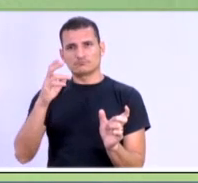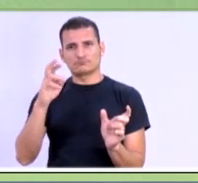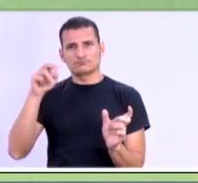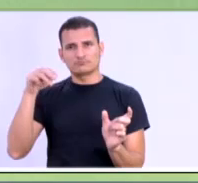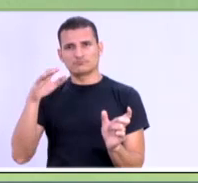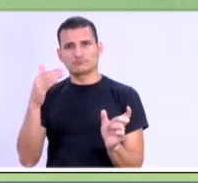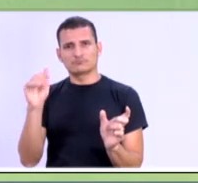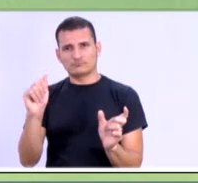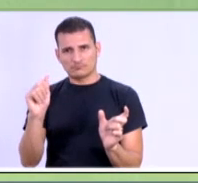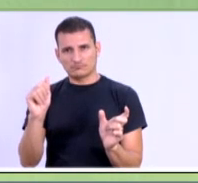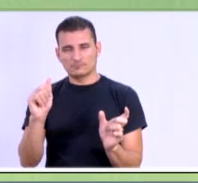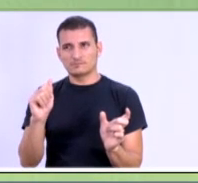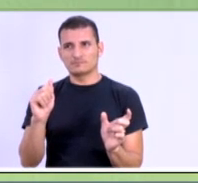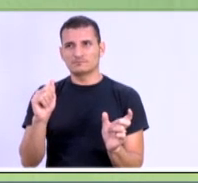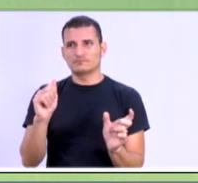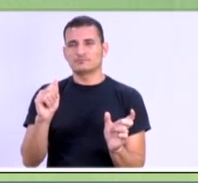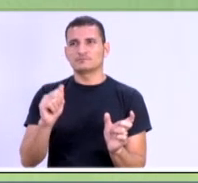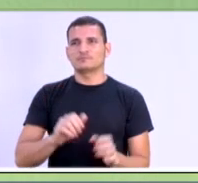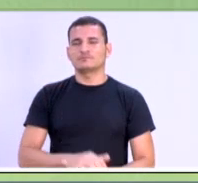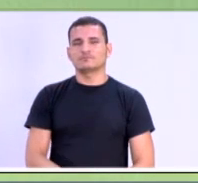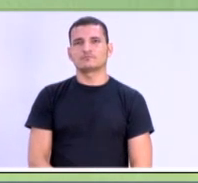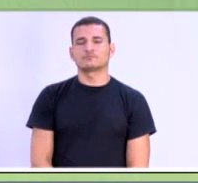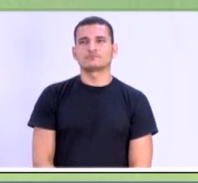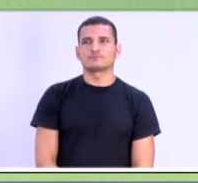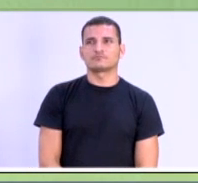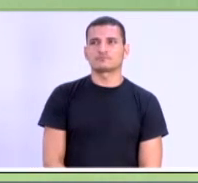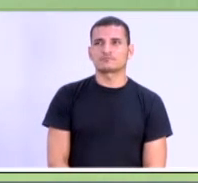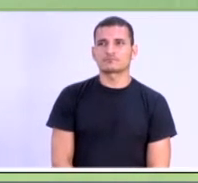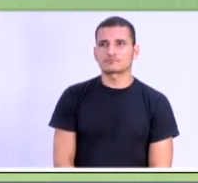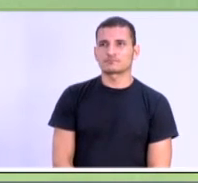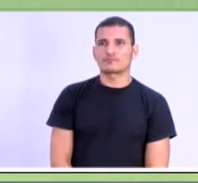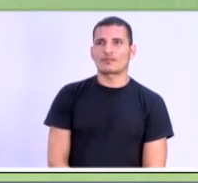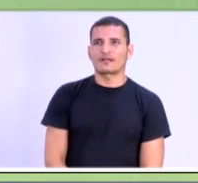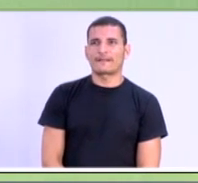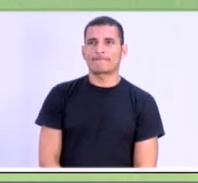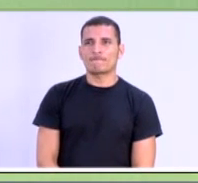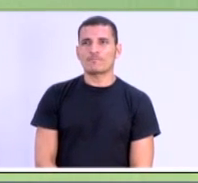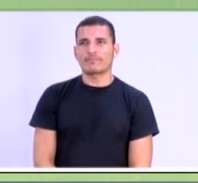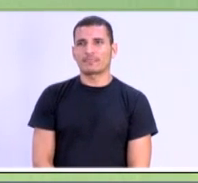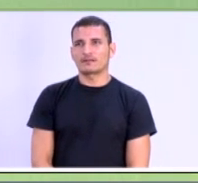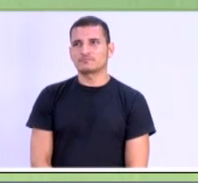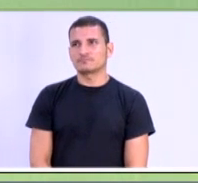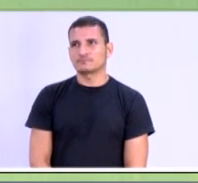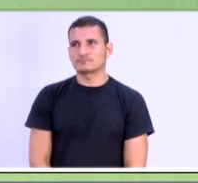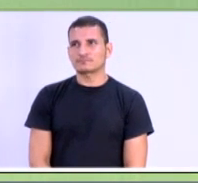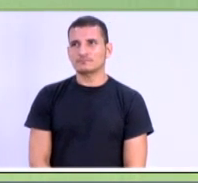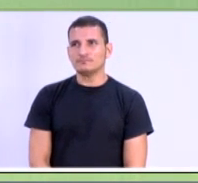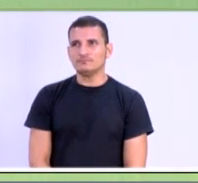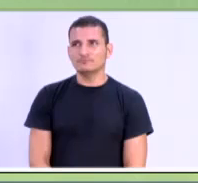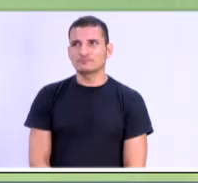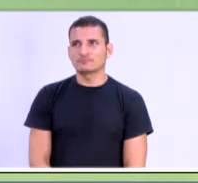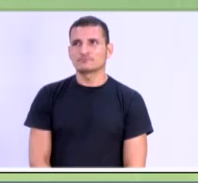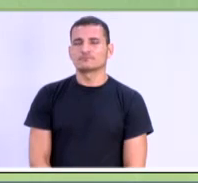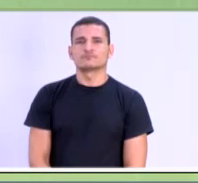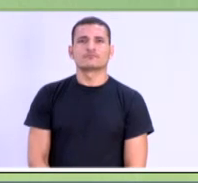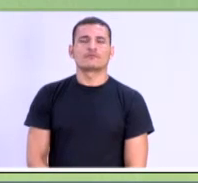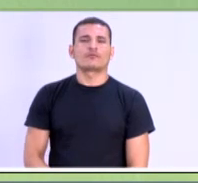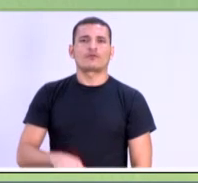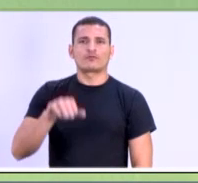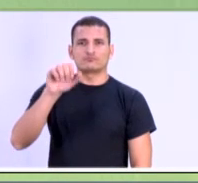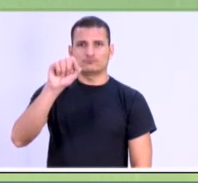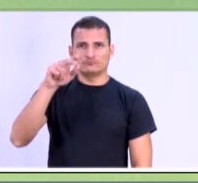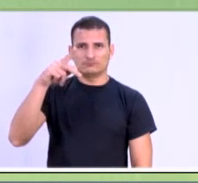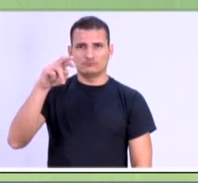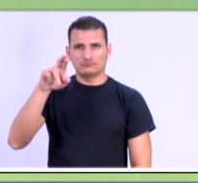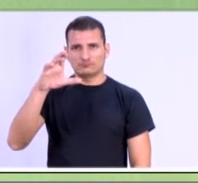características de comportamento de pessoa. Nessa herança eu tenho alguns conceitos. A classe que passa informações é a superclasse ou classe pai,